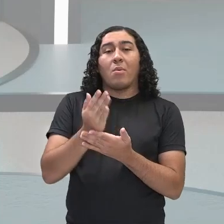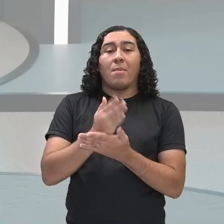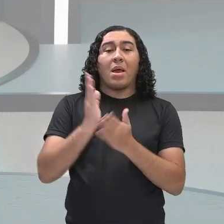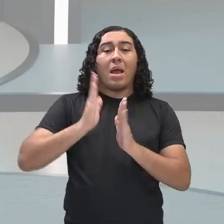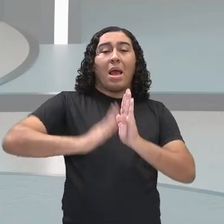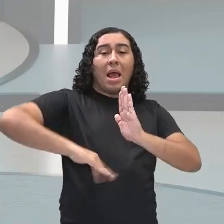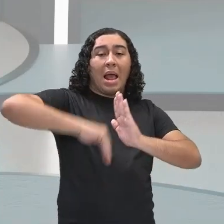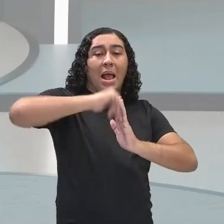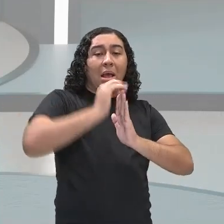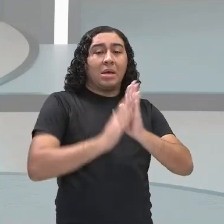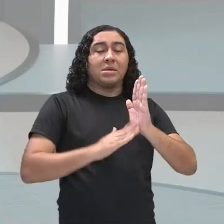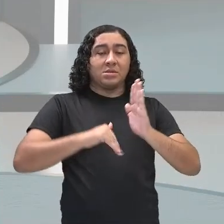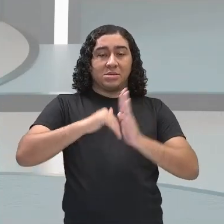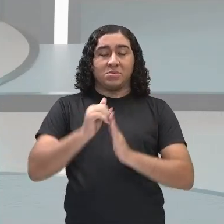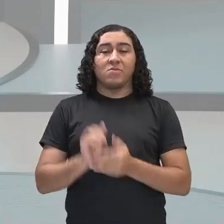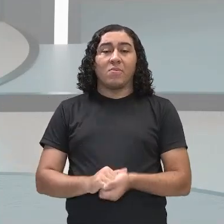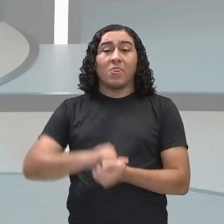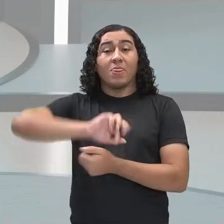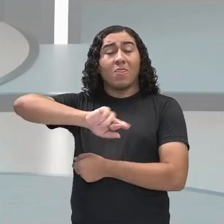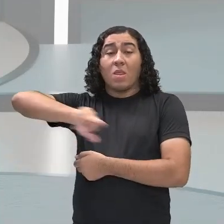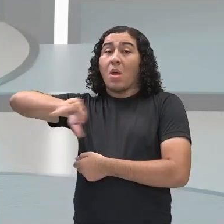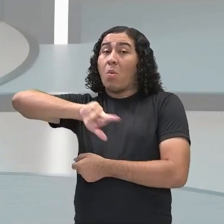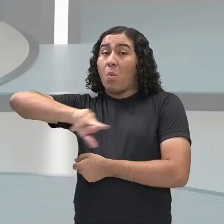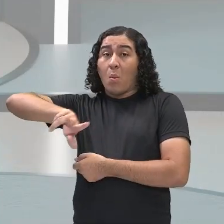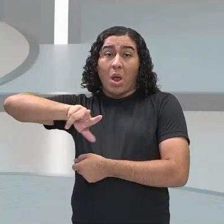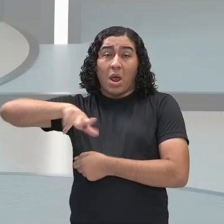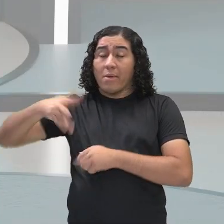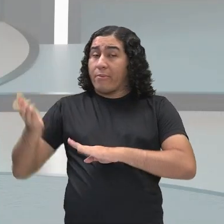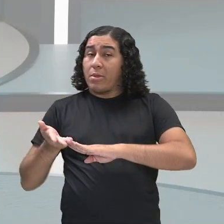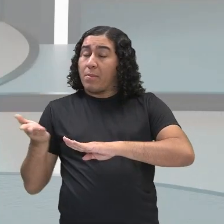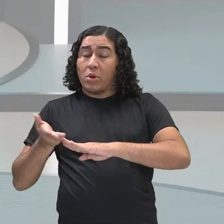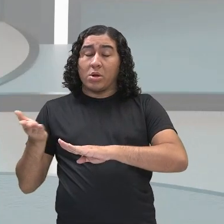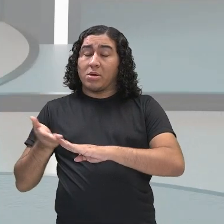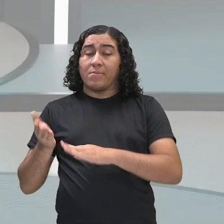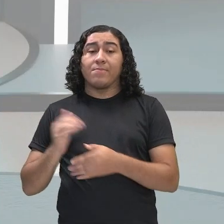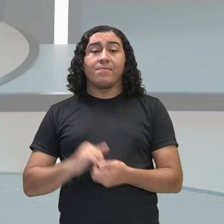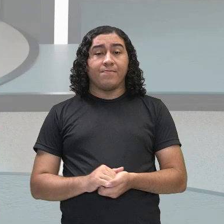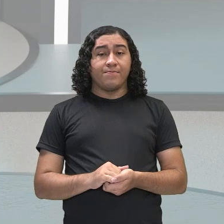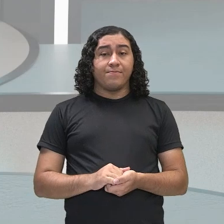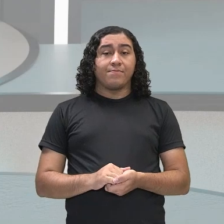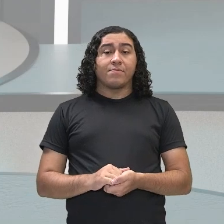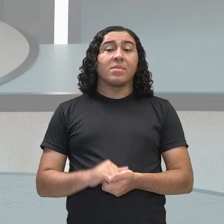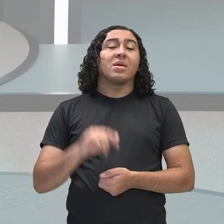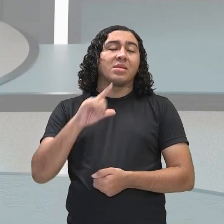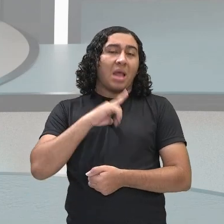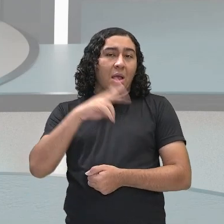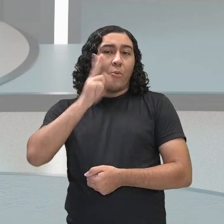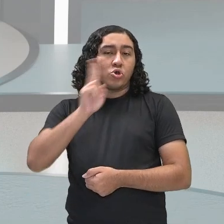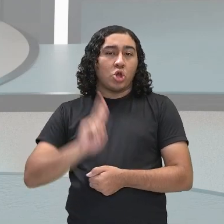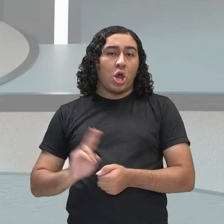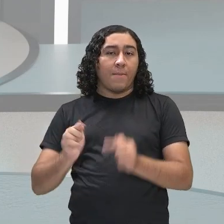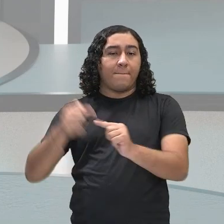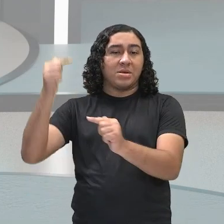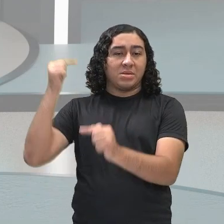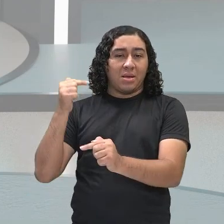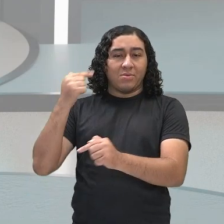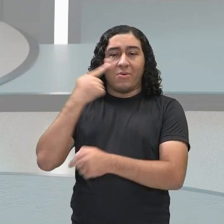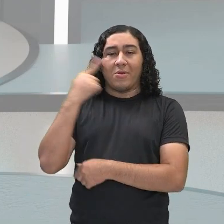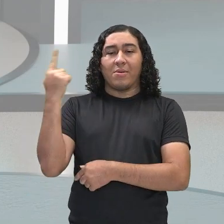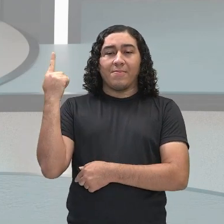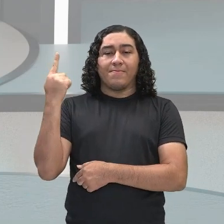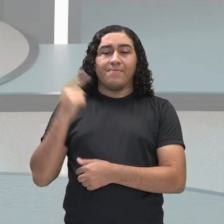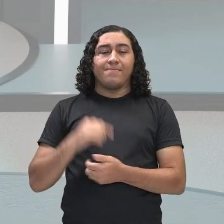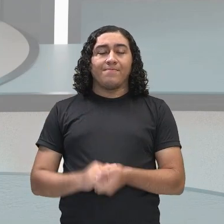arte que elas não são contemporâneas, né? Elas já têm uma história, né? Então, olha só,